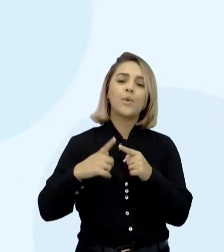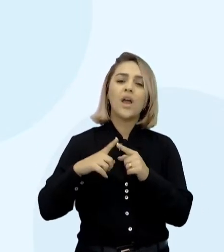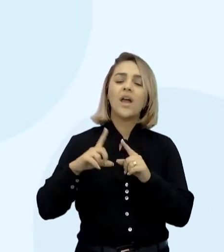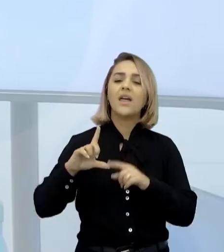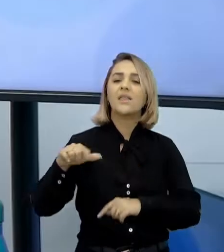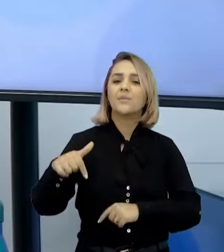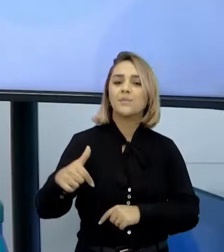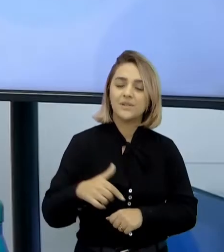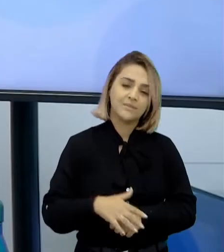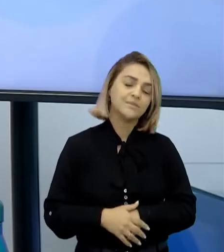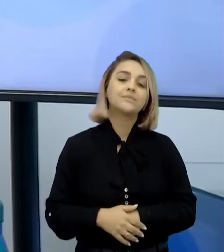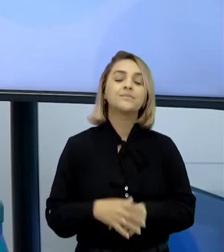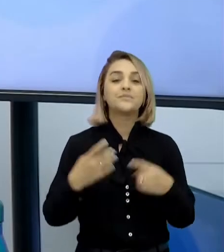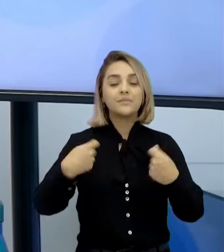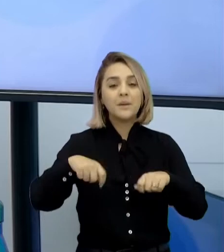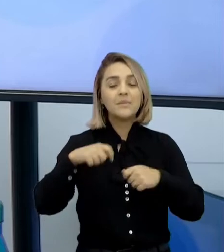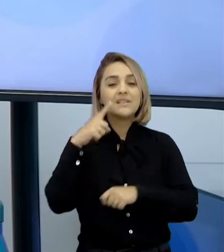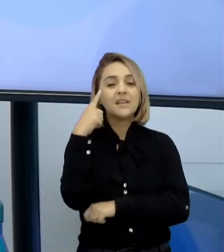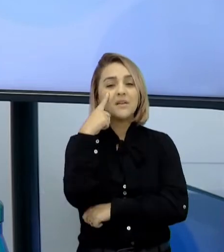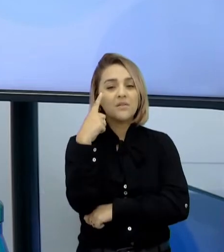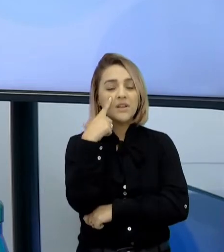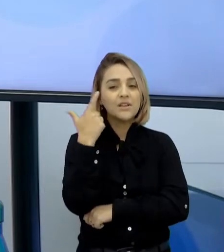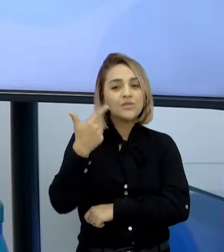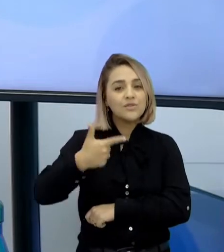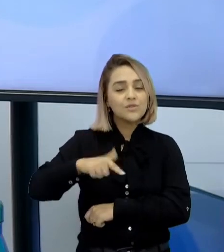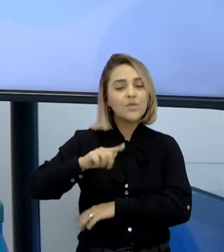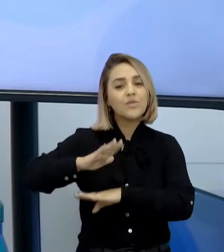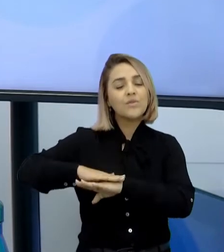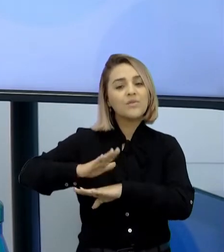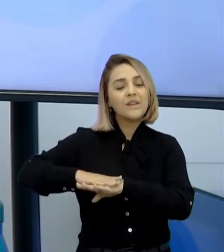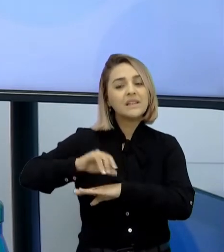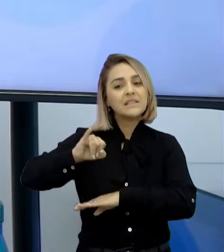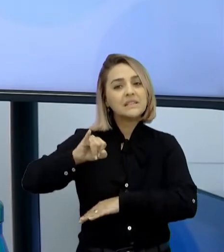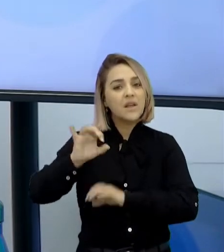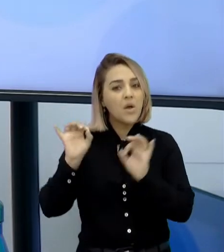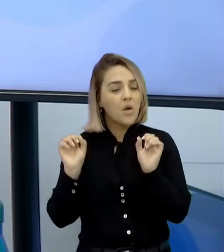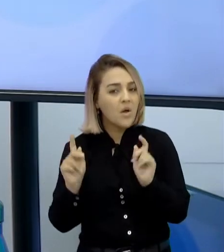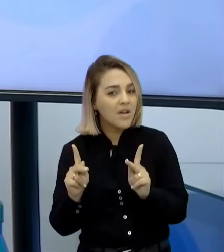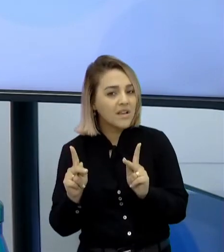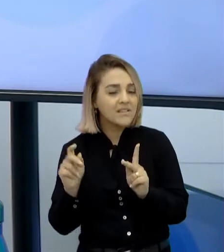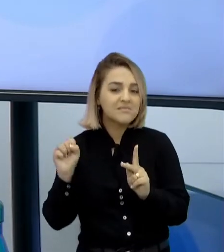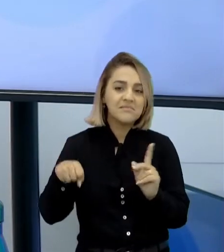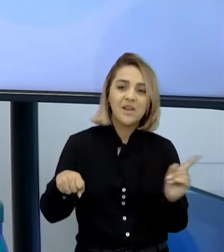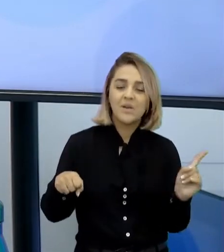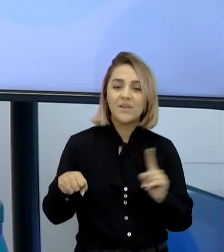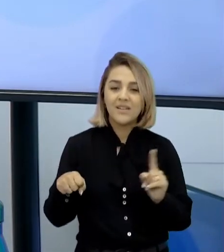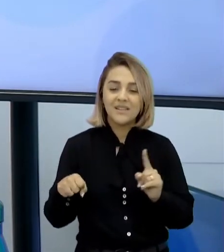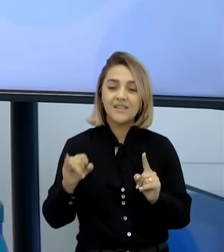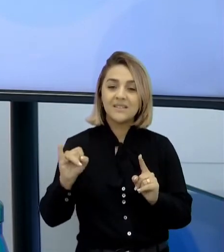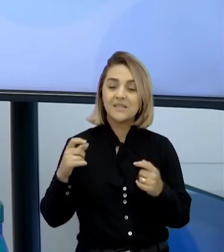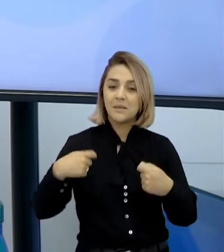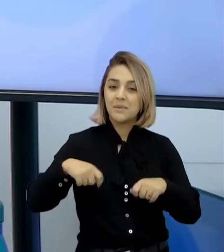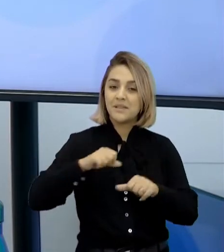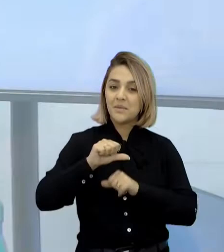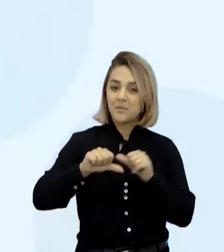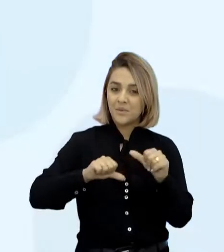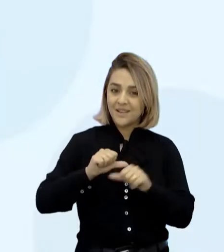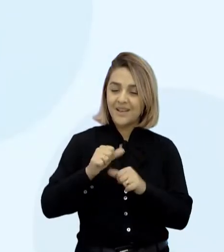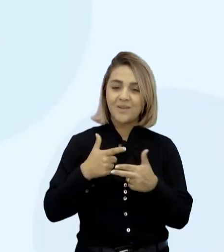da produção? Porque a gente vai precisar rever aí o que foi produzido, se está ok ou não, tá bom? Se eu preciso alterar alguma